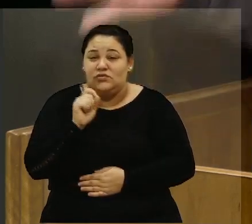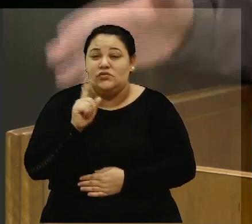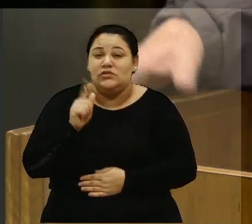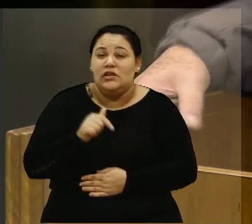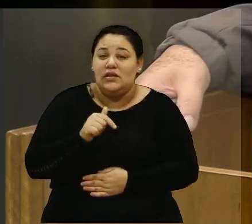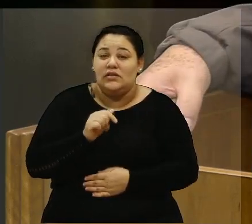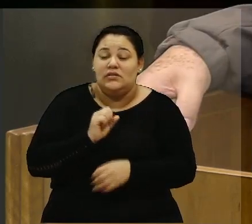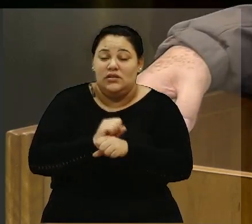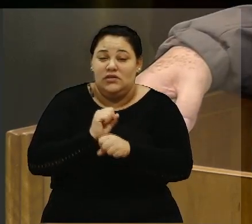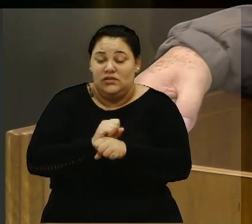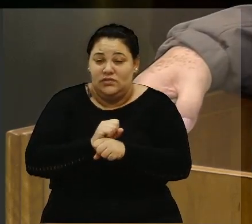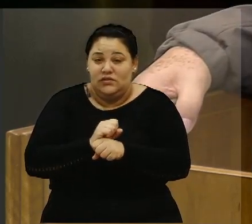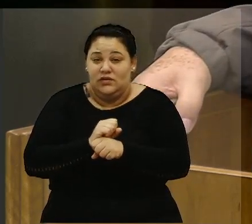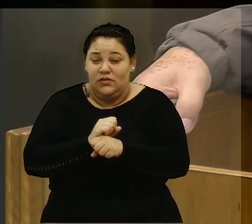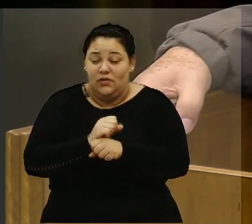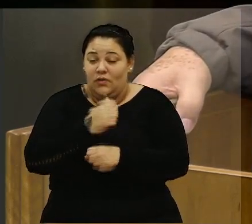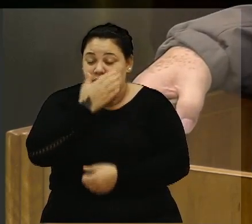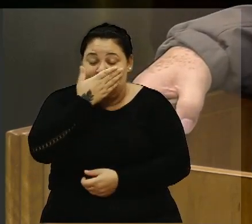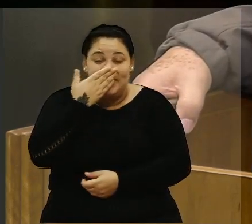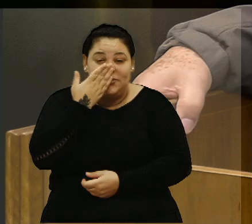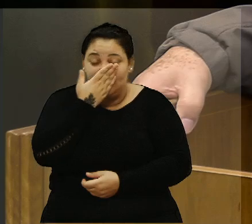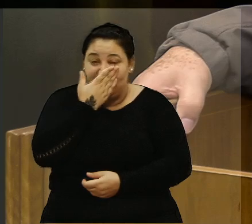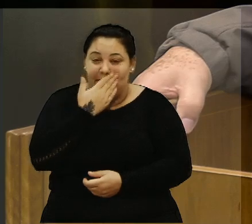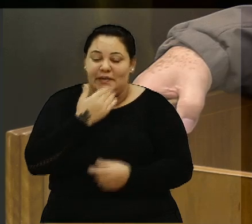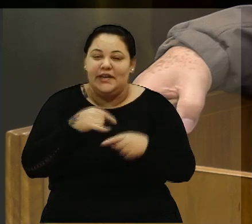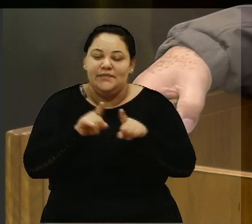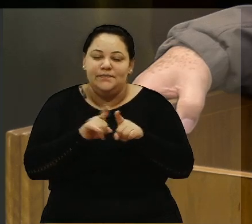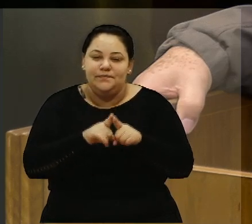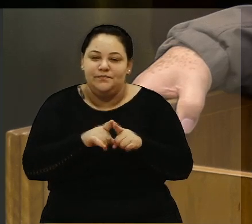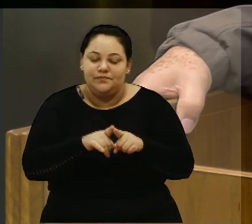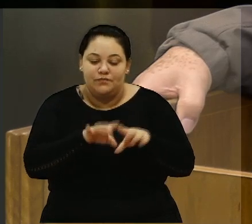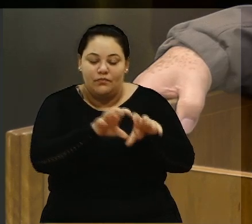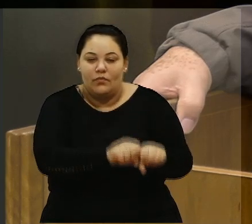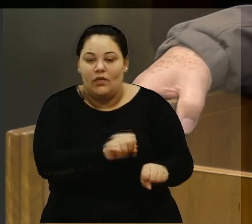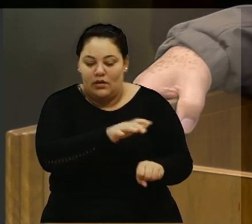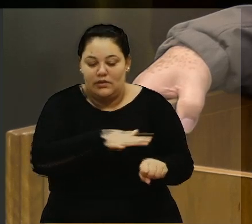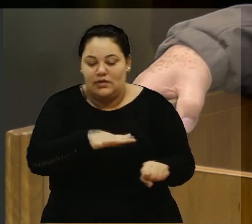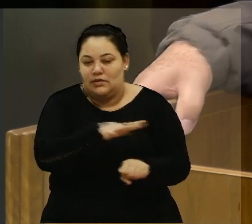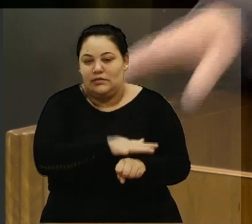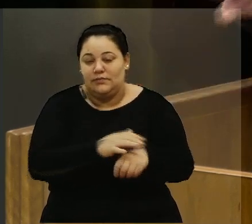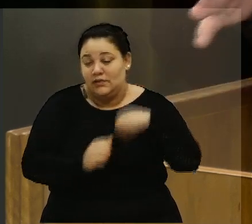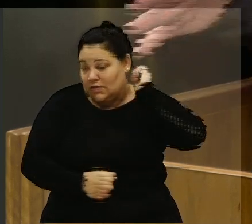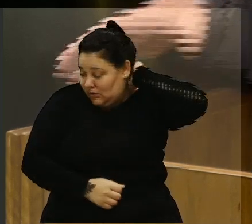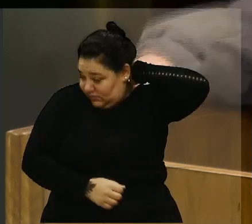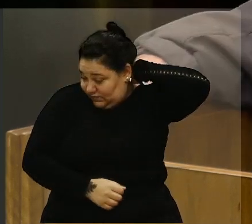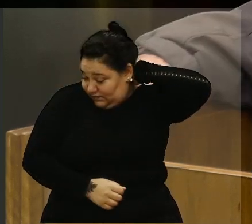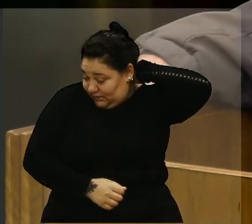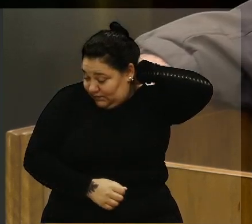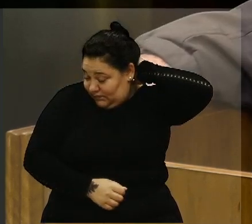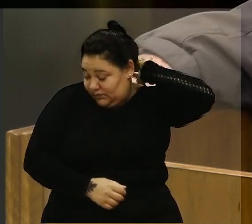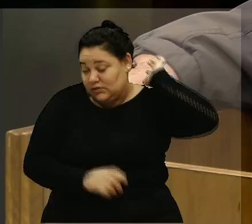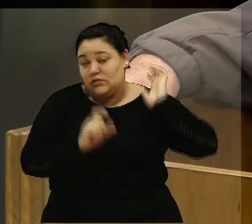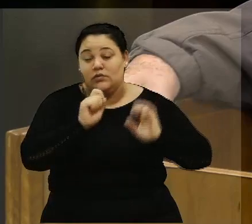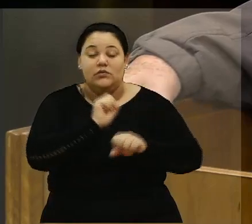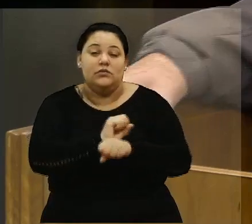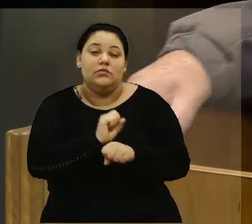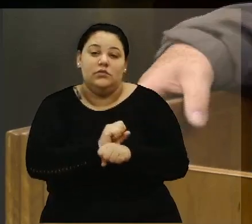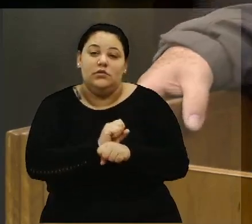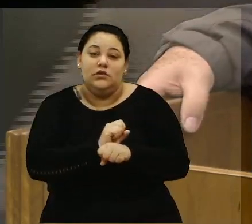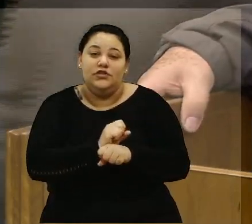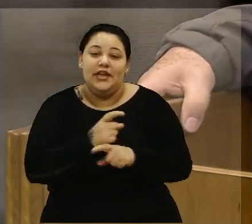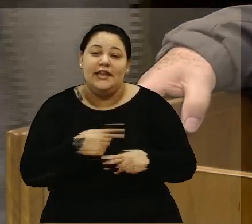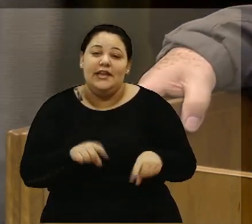estão esperando para adquirir as áreas da futura represa do Piauí? Peço uma parte, vereador. O que é que estão esperando para adquirir as